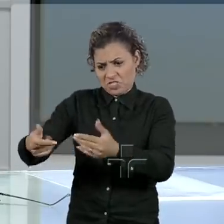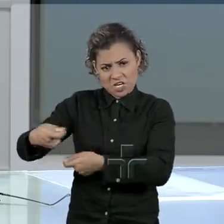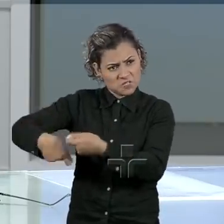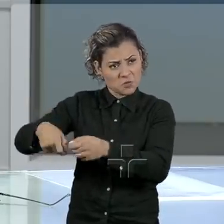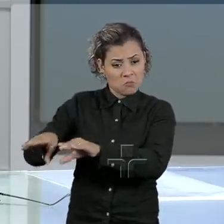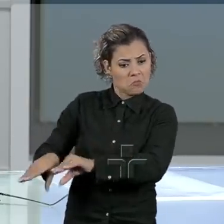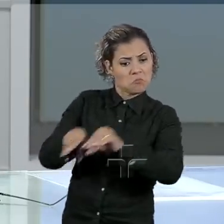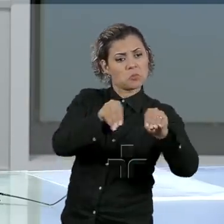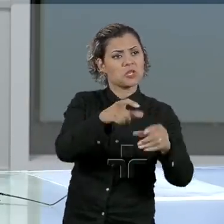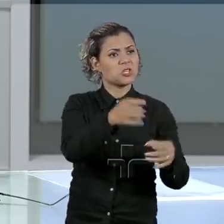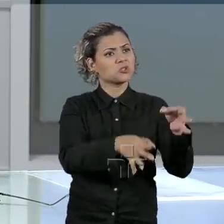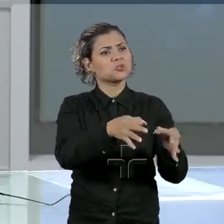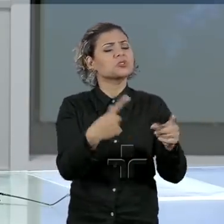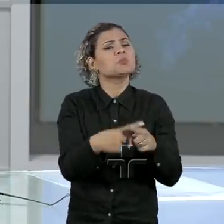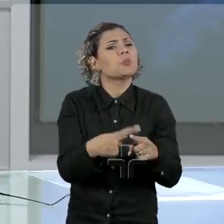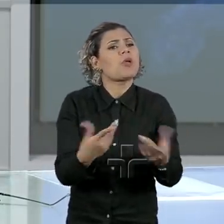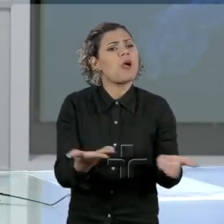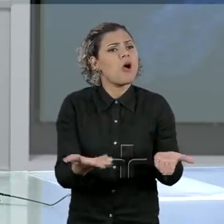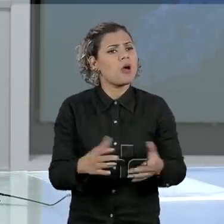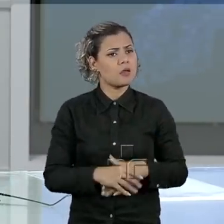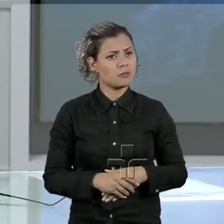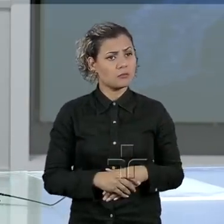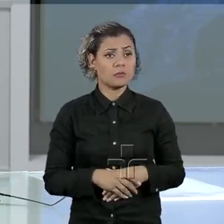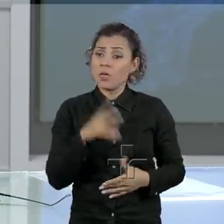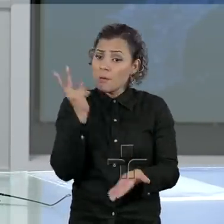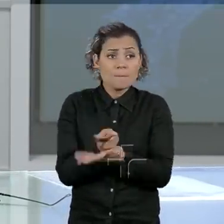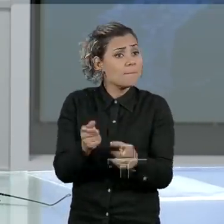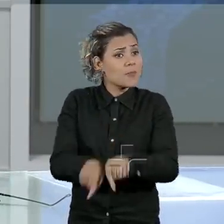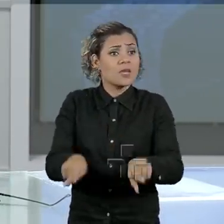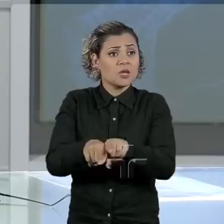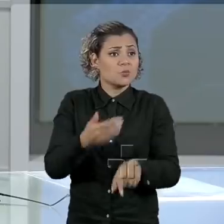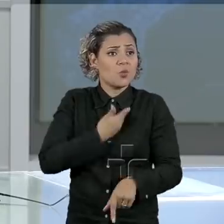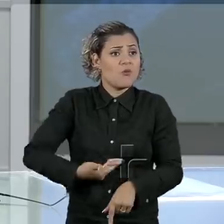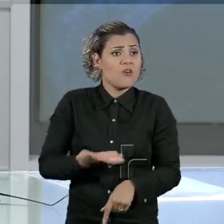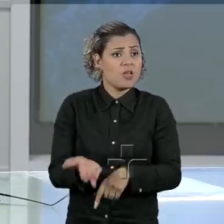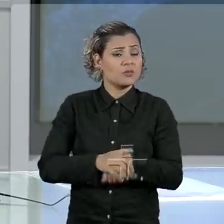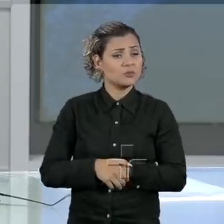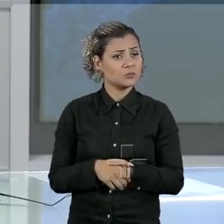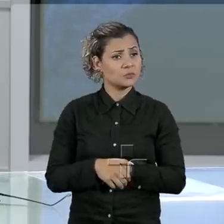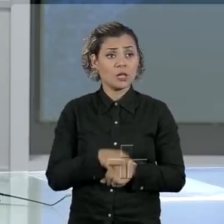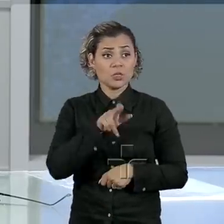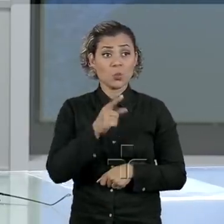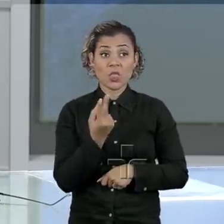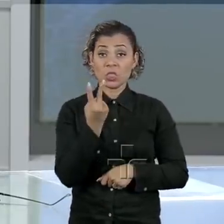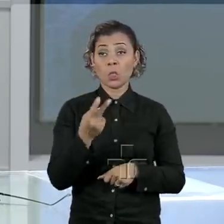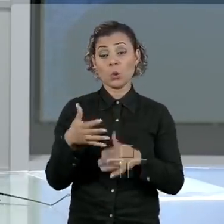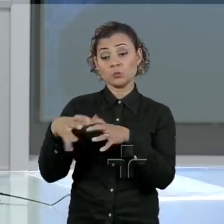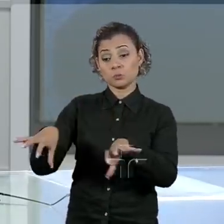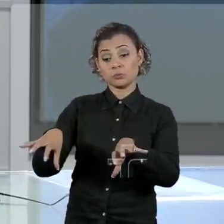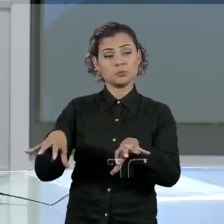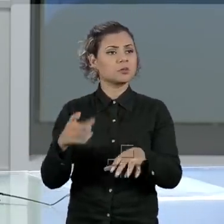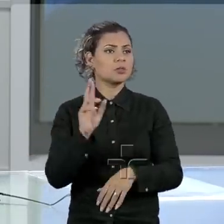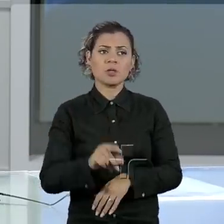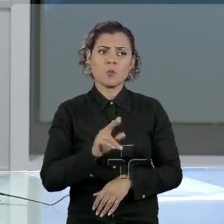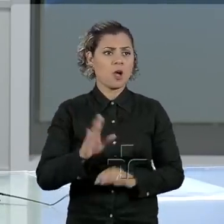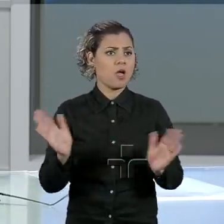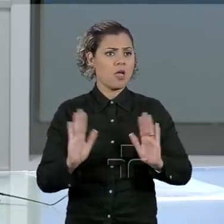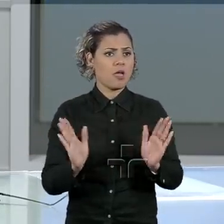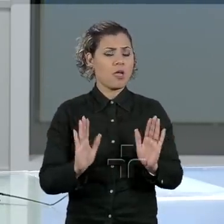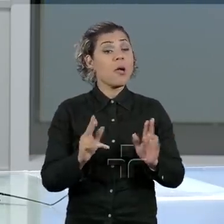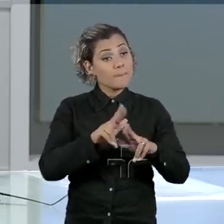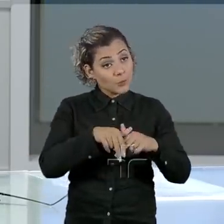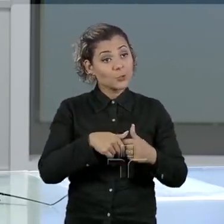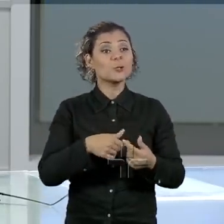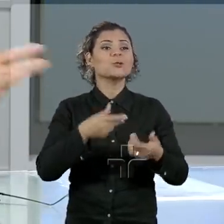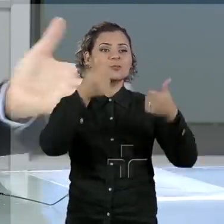Ministério da Justiça? Ora, é o mesmo governo. Não são dois governos. Tanto é que a declaração do